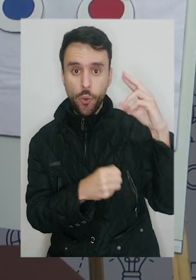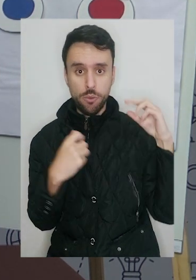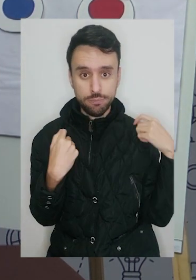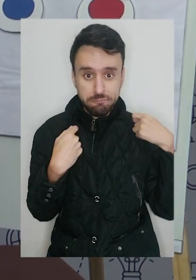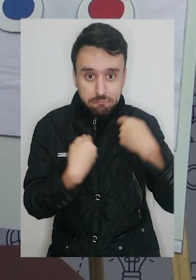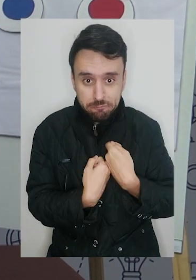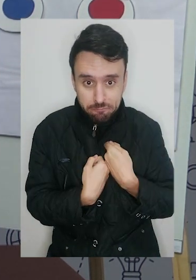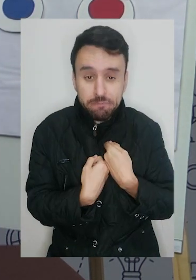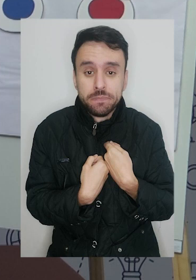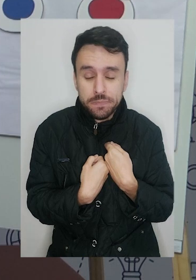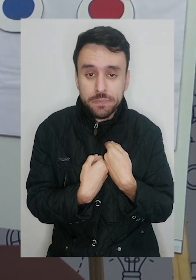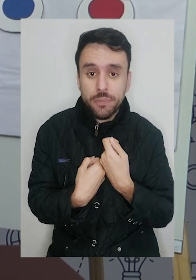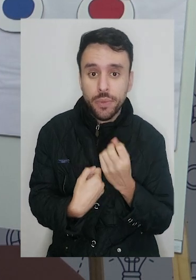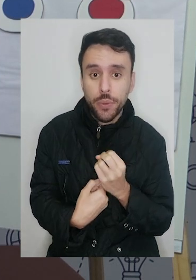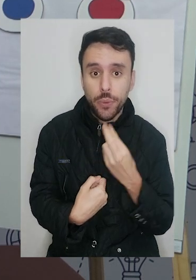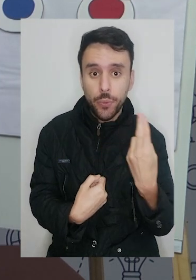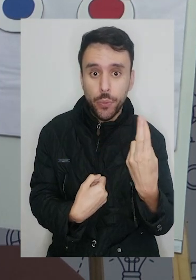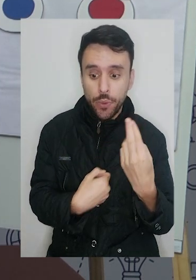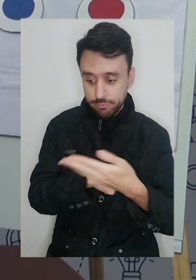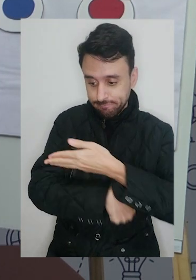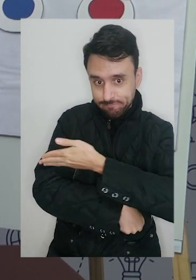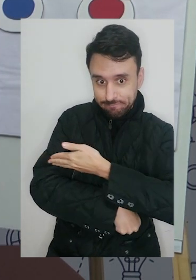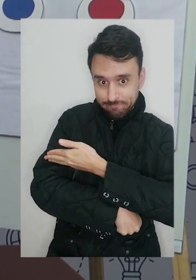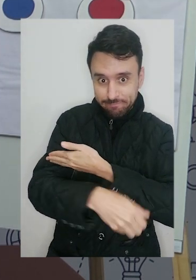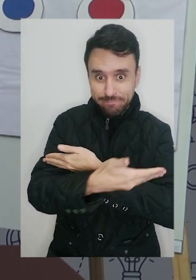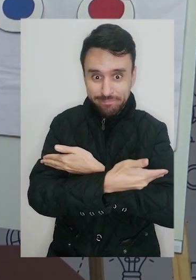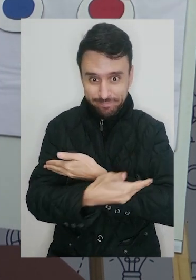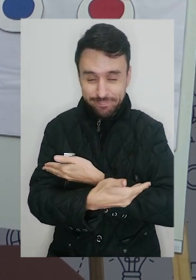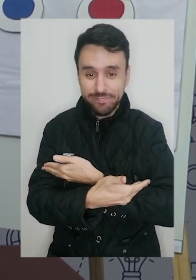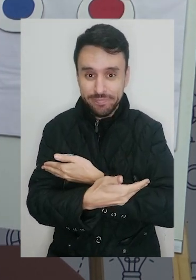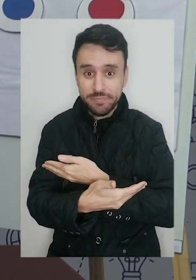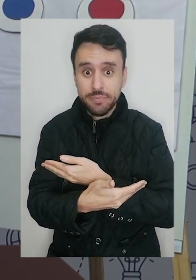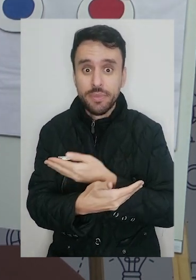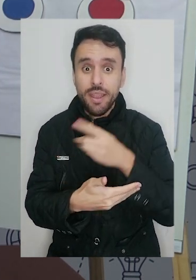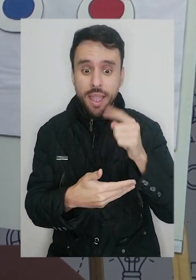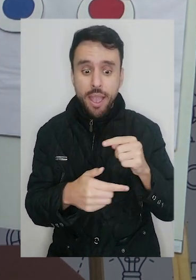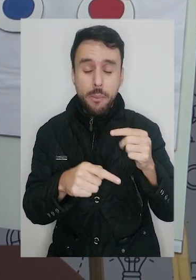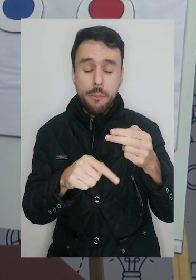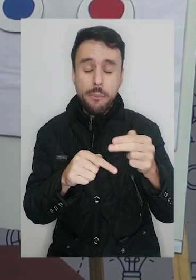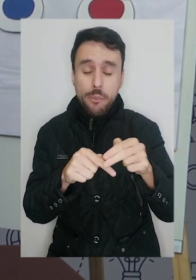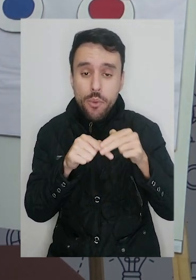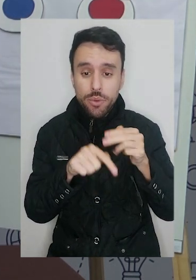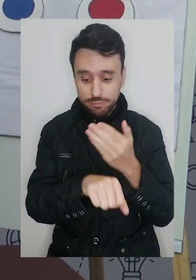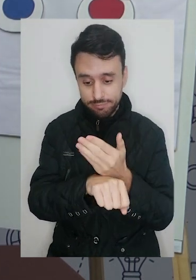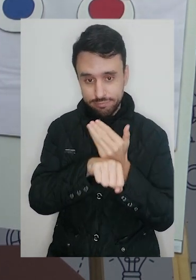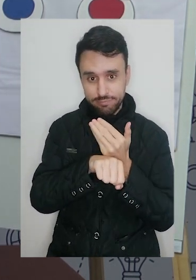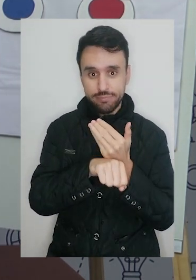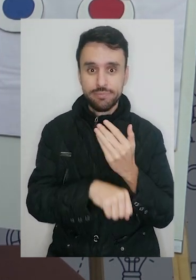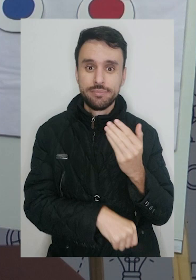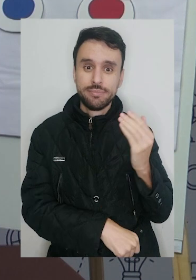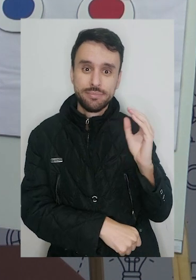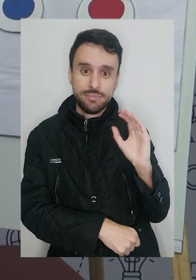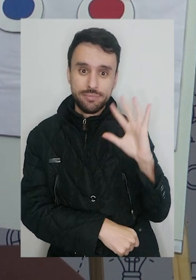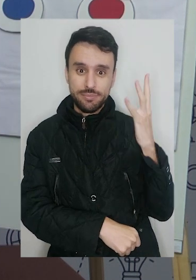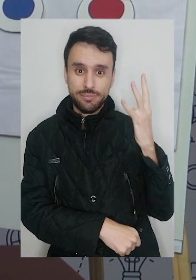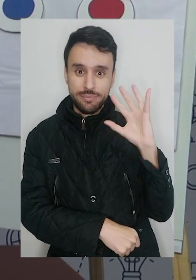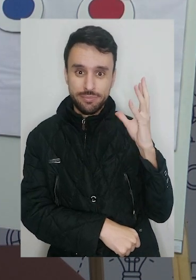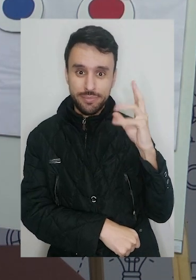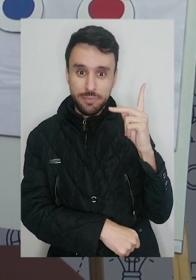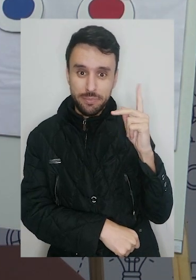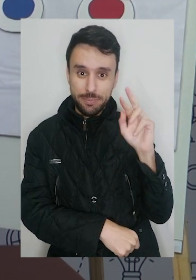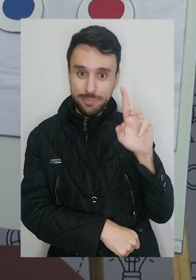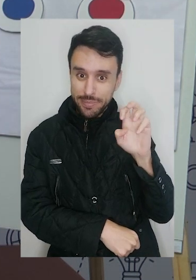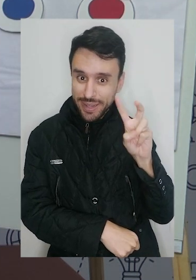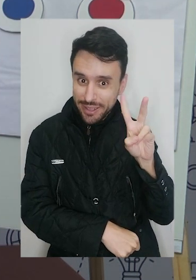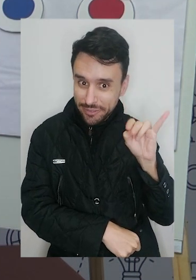casaco, ou nós vamos sair de manga curta. É uma previsão. Mas não é somente no jornal que